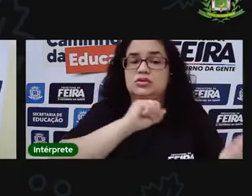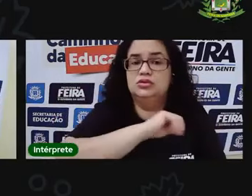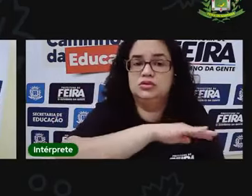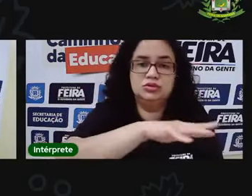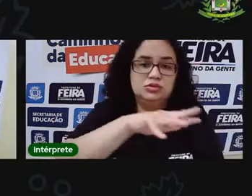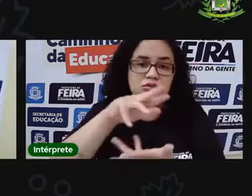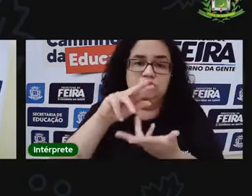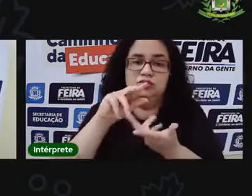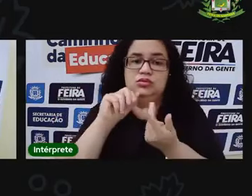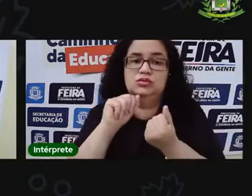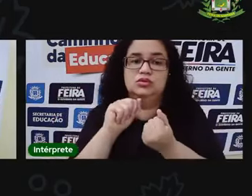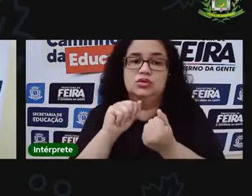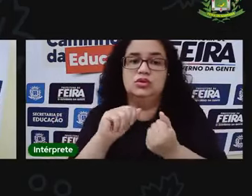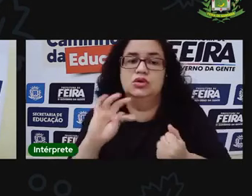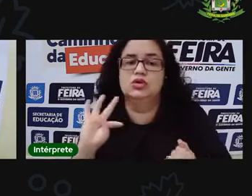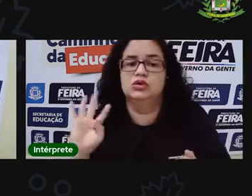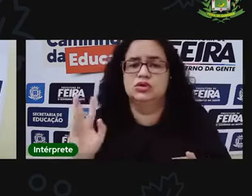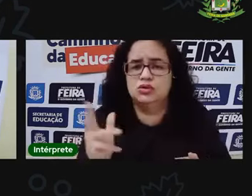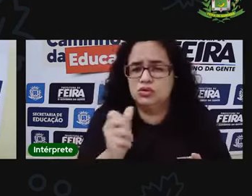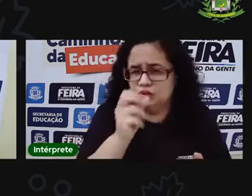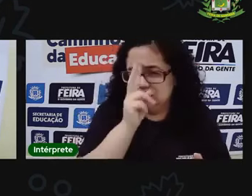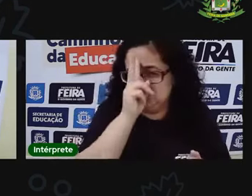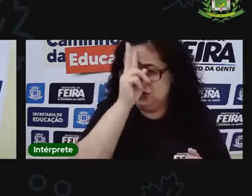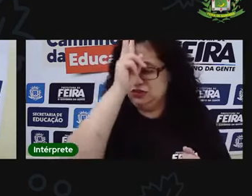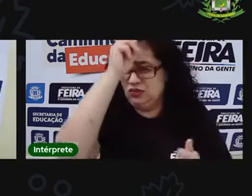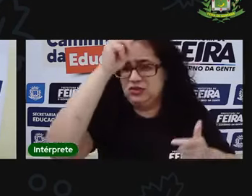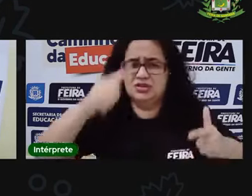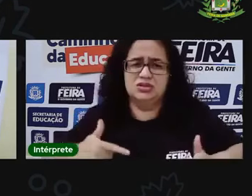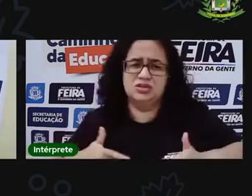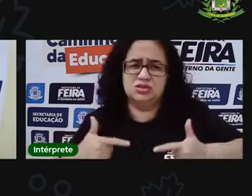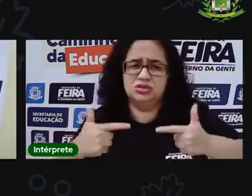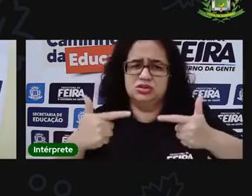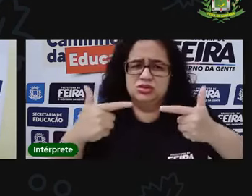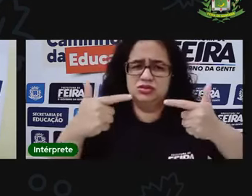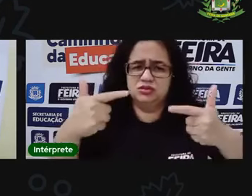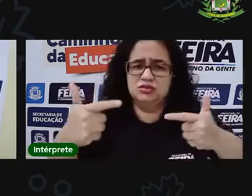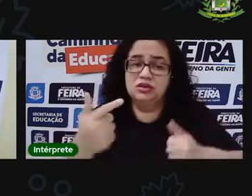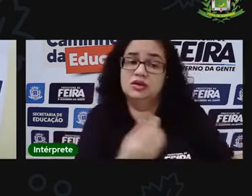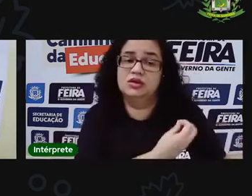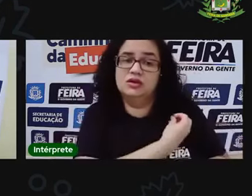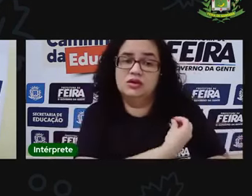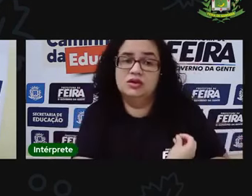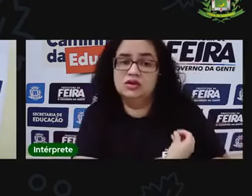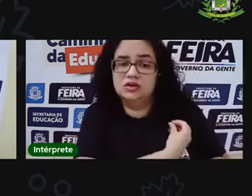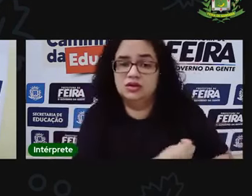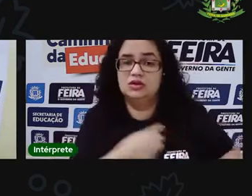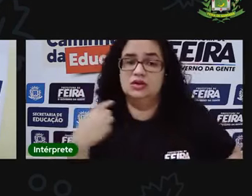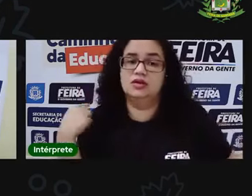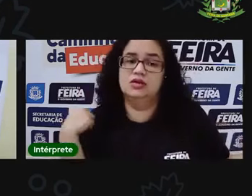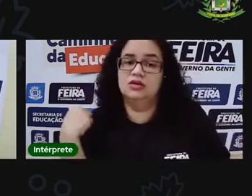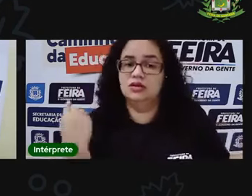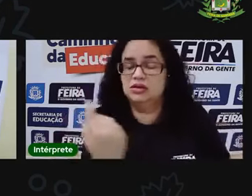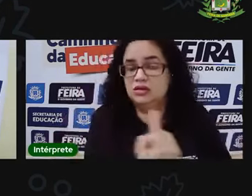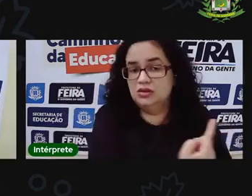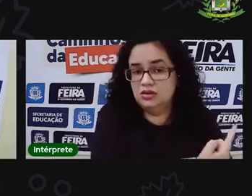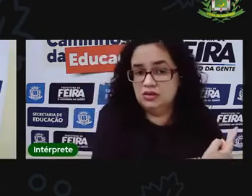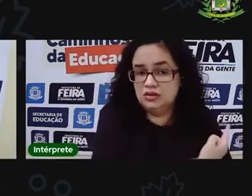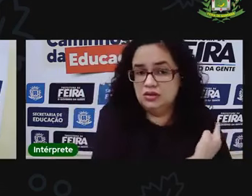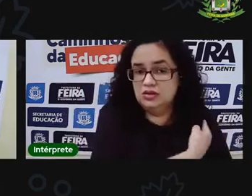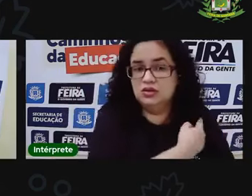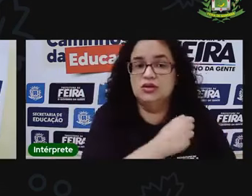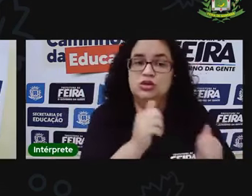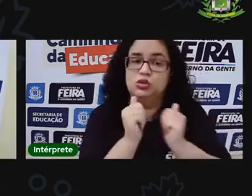E toda a força de luta e resistência e sobrevivência do nosso necessariado